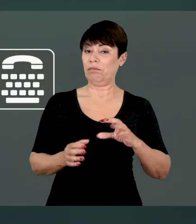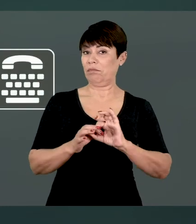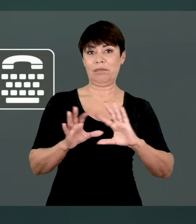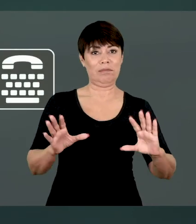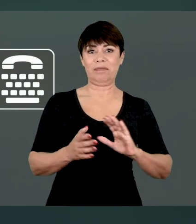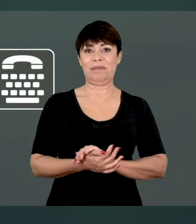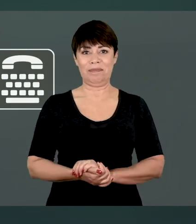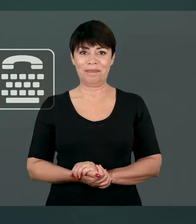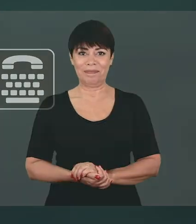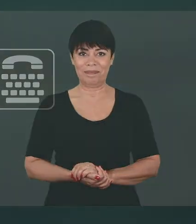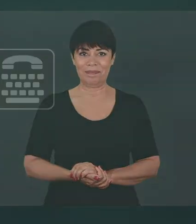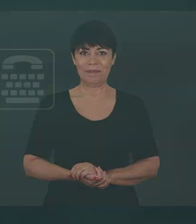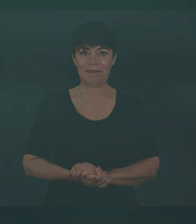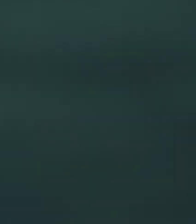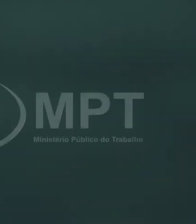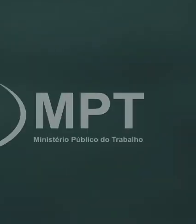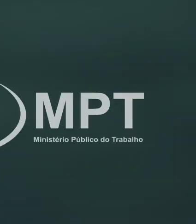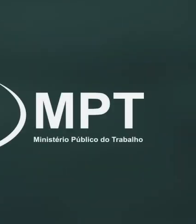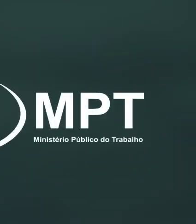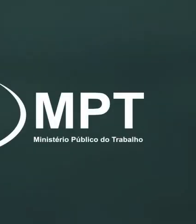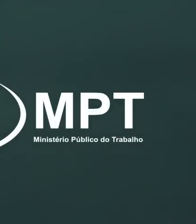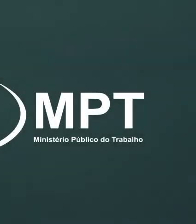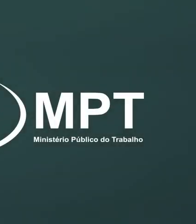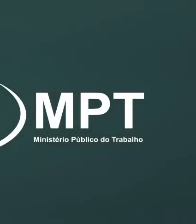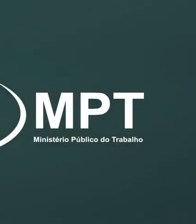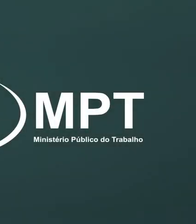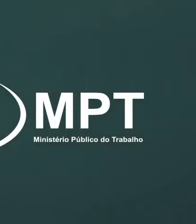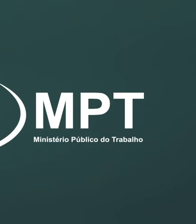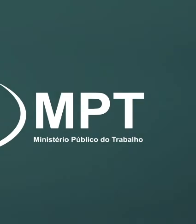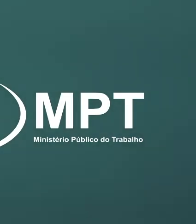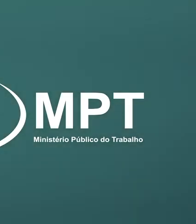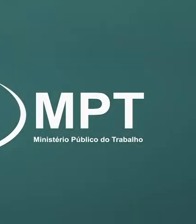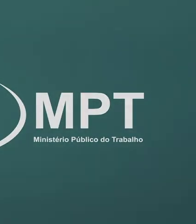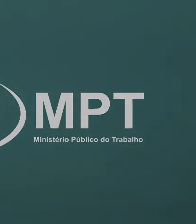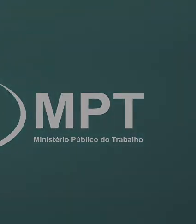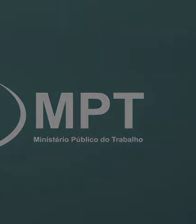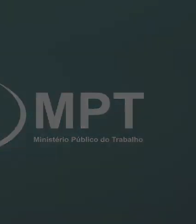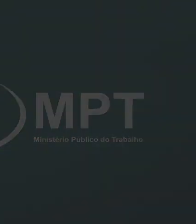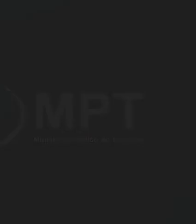Hashtag Inclusão Já. MPRJ, MPF e MPT.